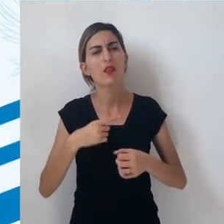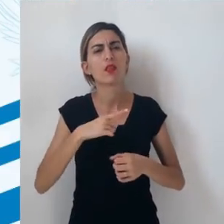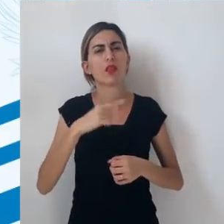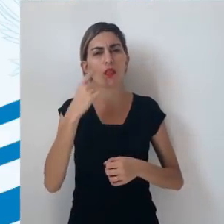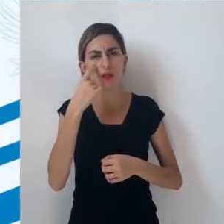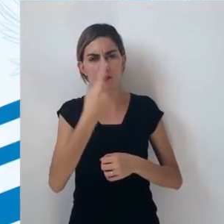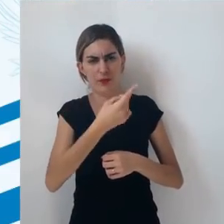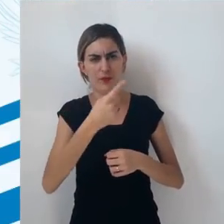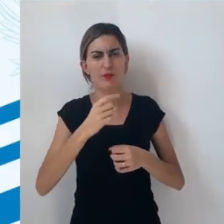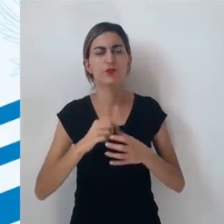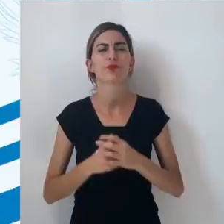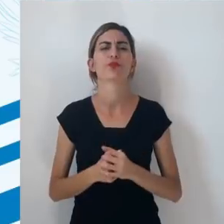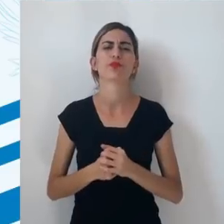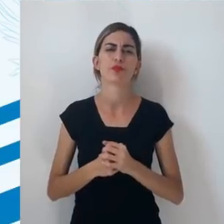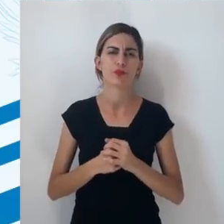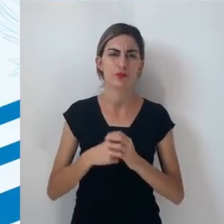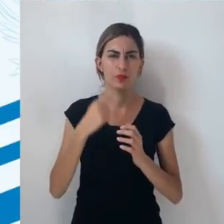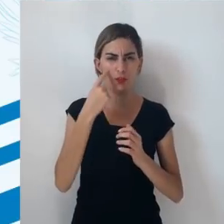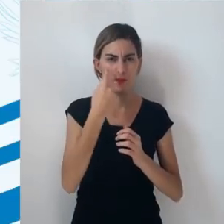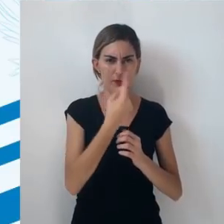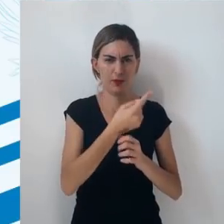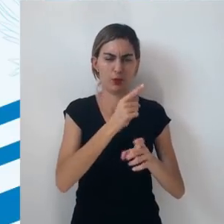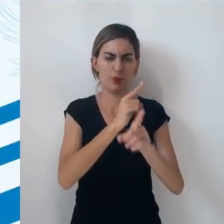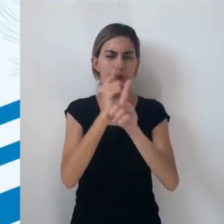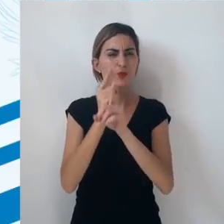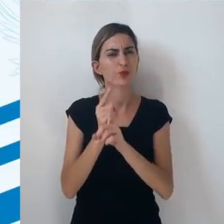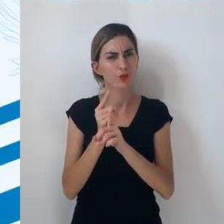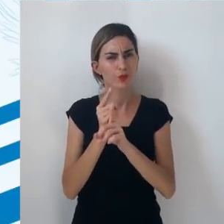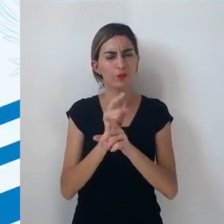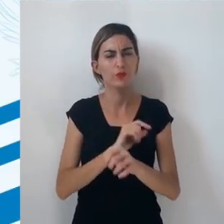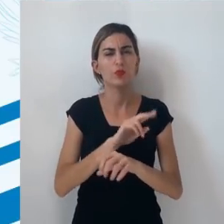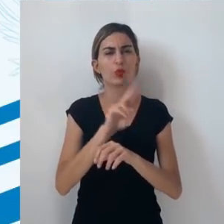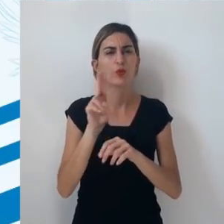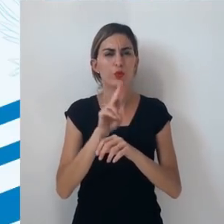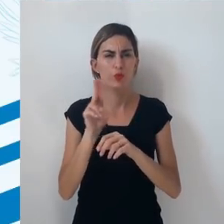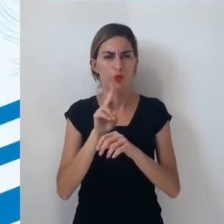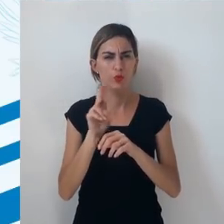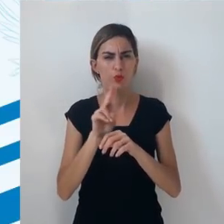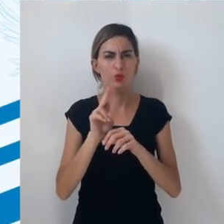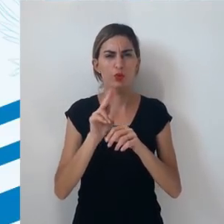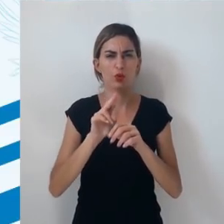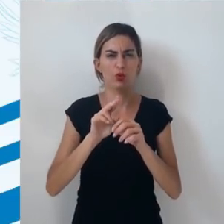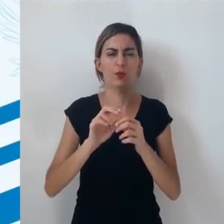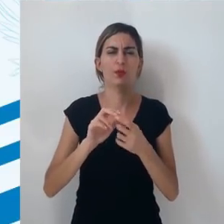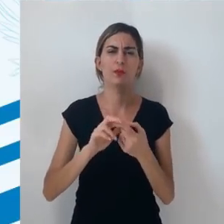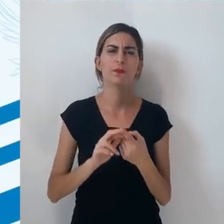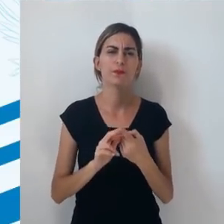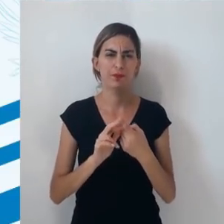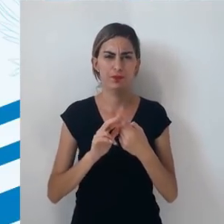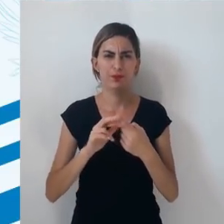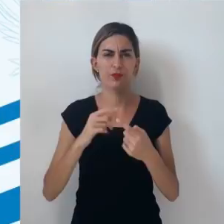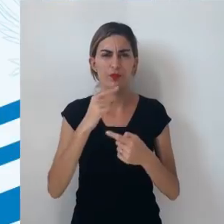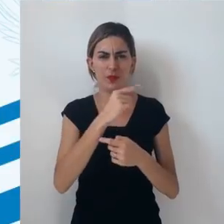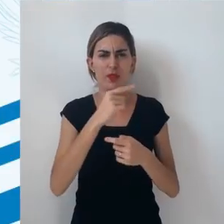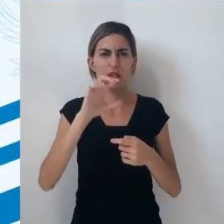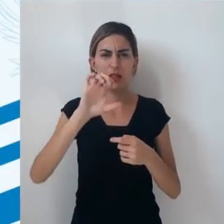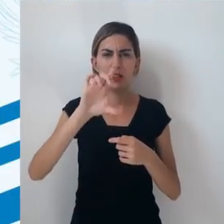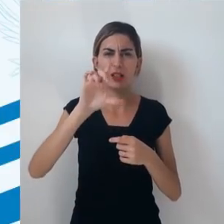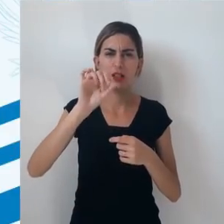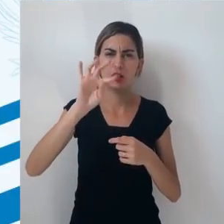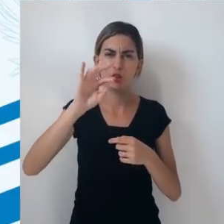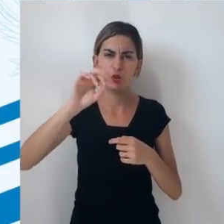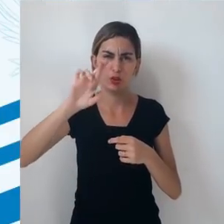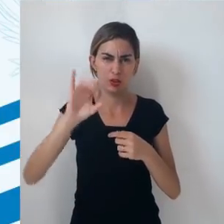Pela parte externa, né, você vai encontrar o que a gente chama aí de monte de Vênus. Eu tenho